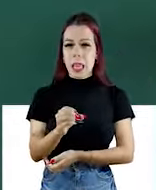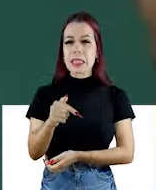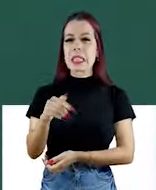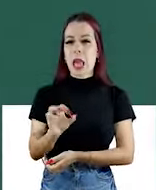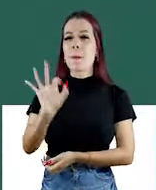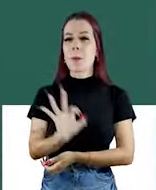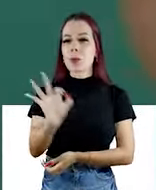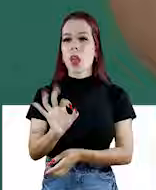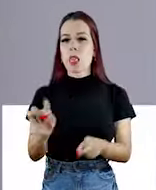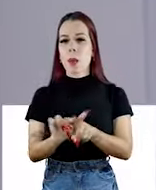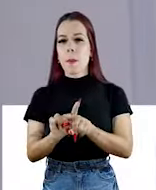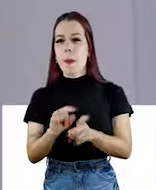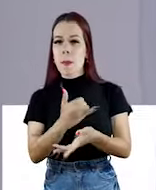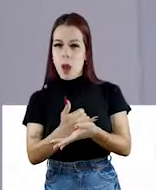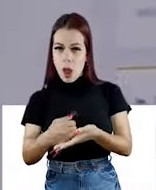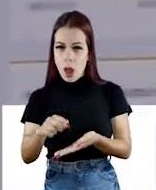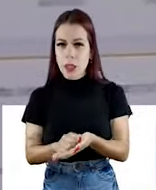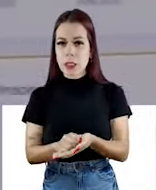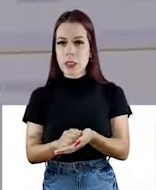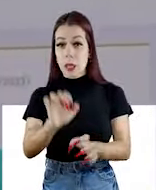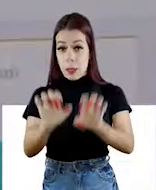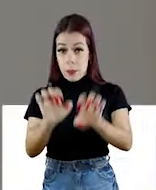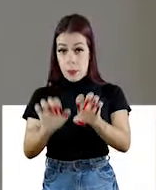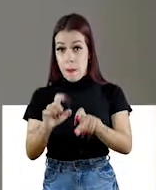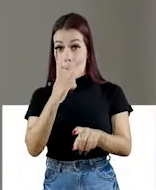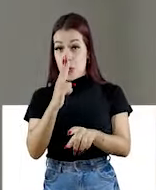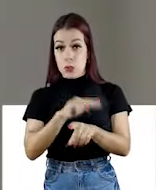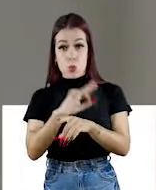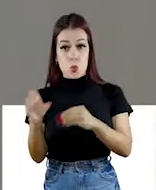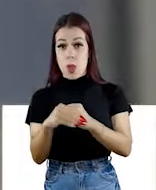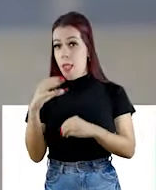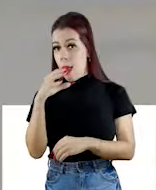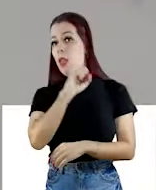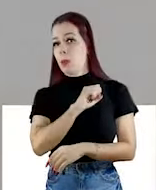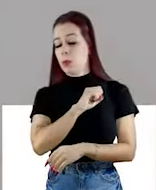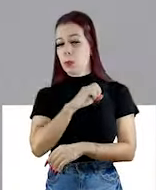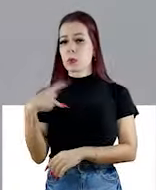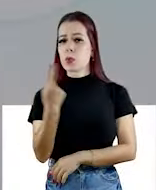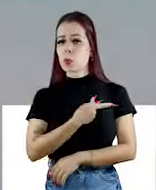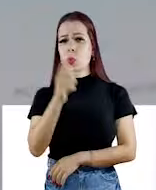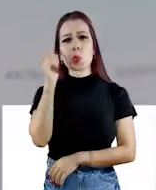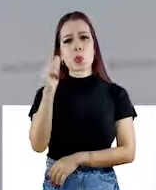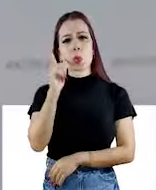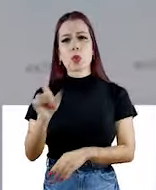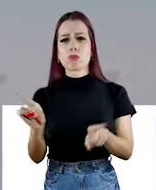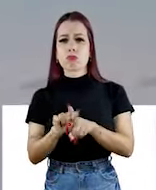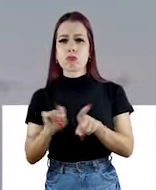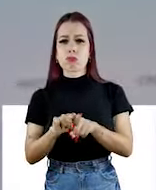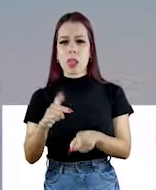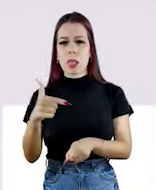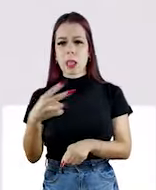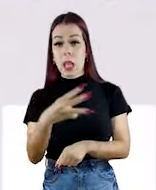60, 70% dos registros empresariais das novas empresas sendo constituídas automaticamente. Nós conseguimos sair da